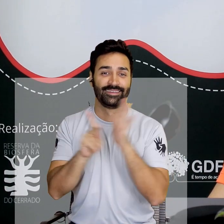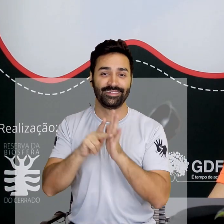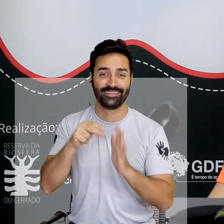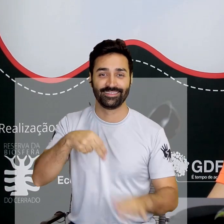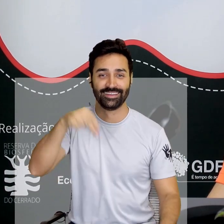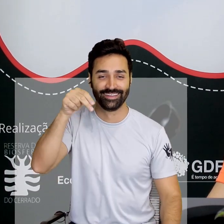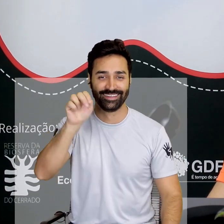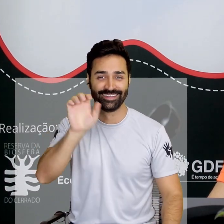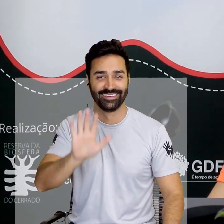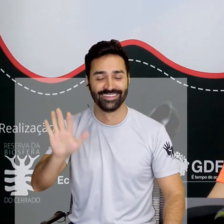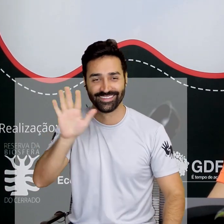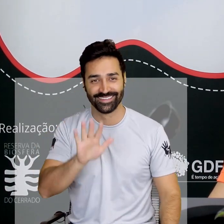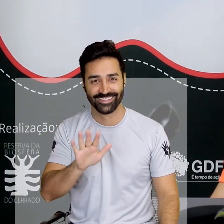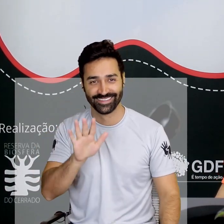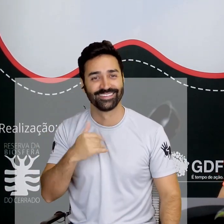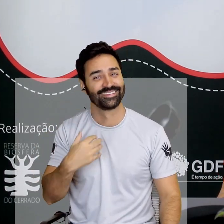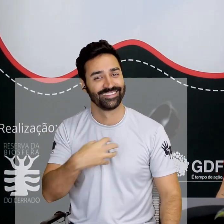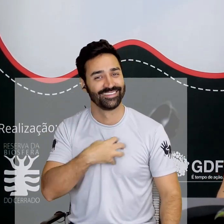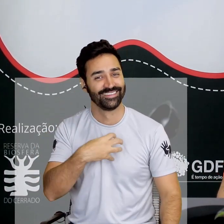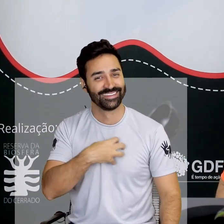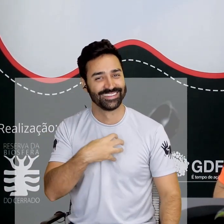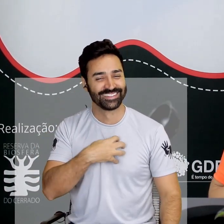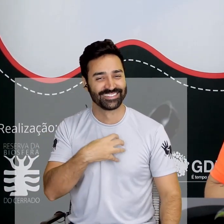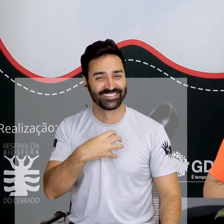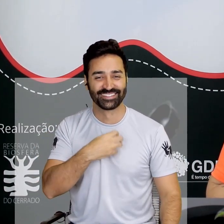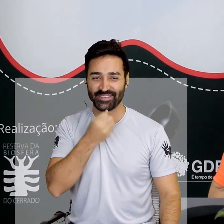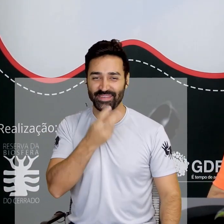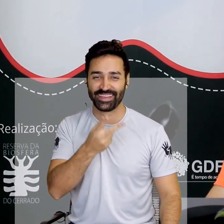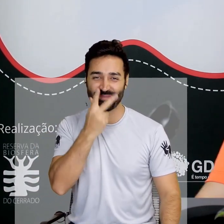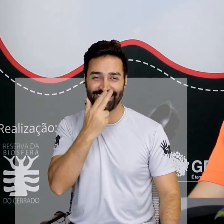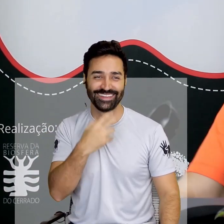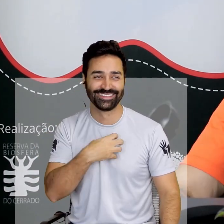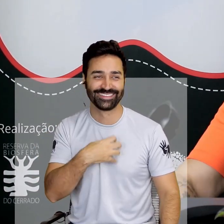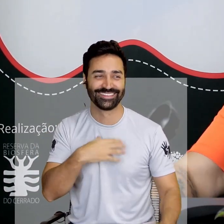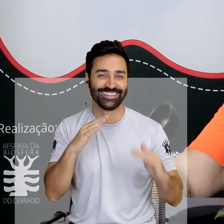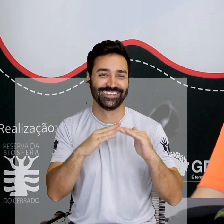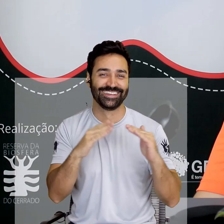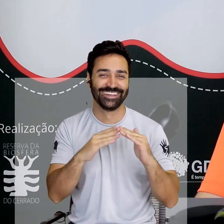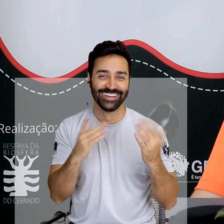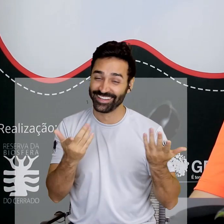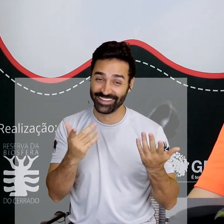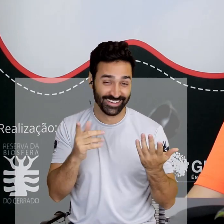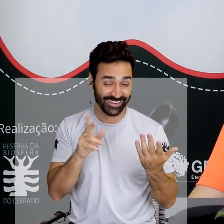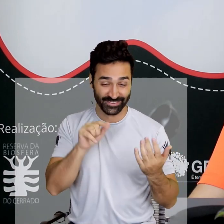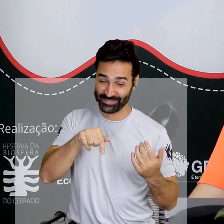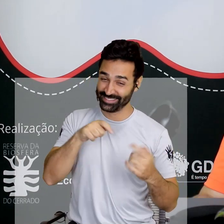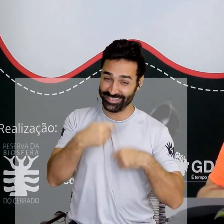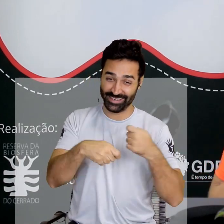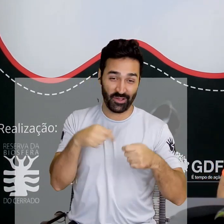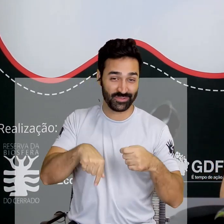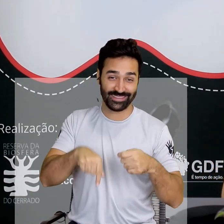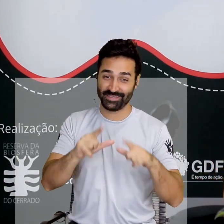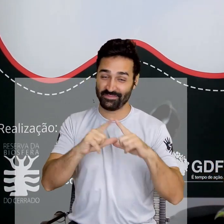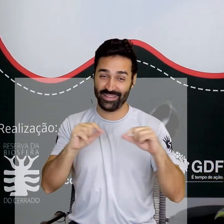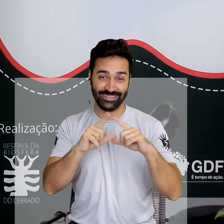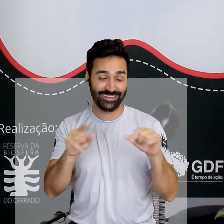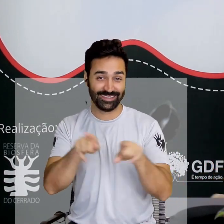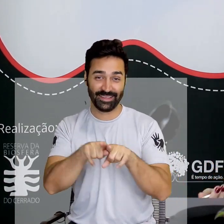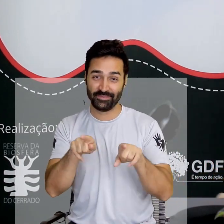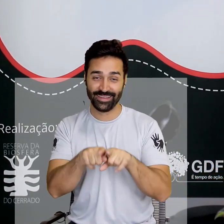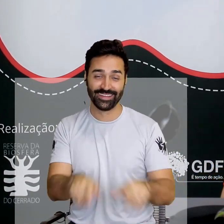usa. Então, assim, eu me senti um pouco em casa, né? Se sentiu em casa, são sinais que a gente usa muito aqui também.